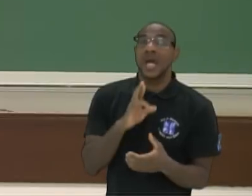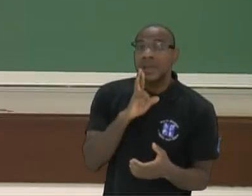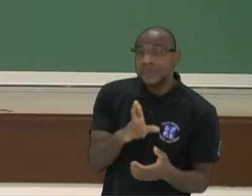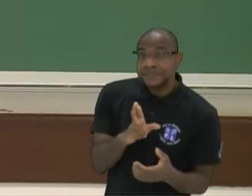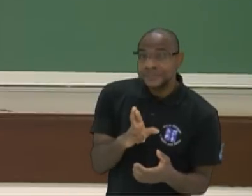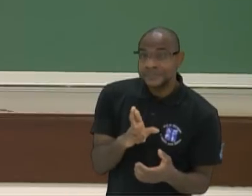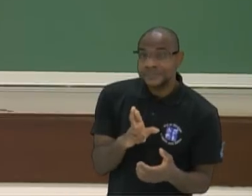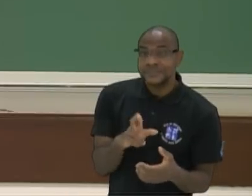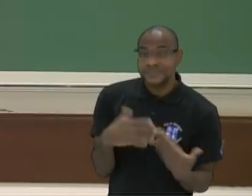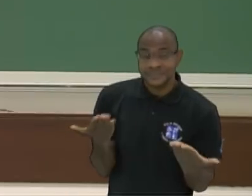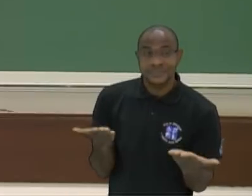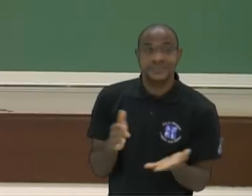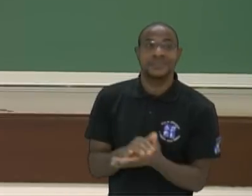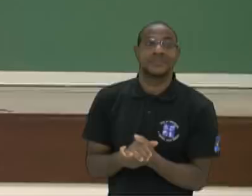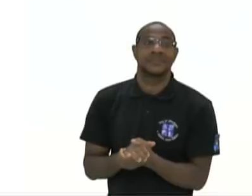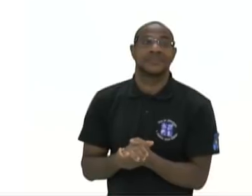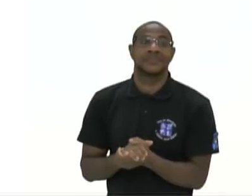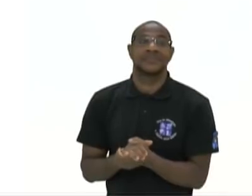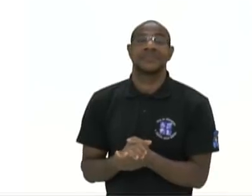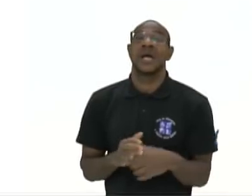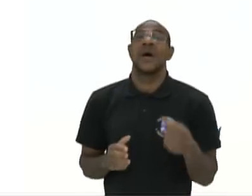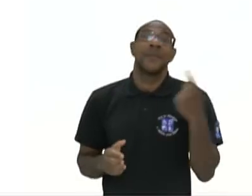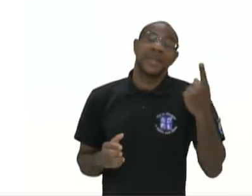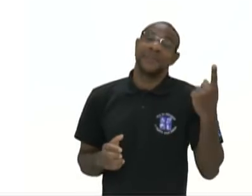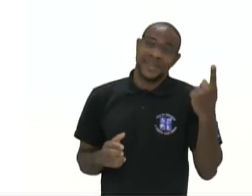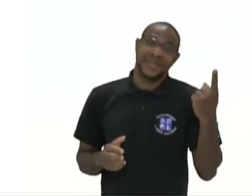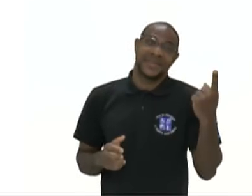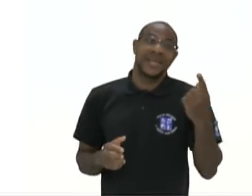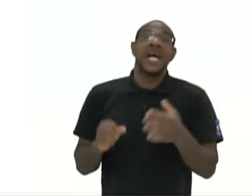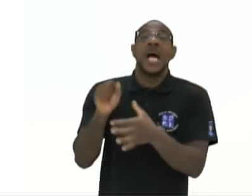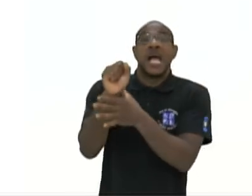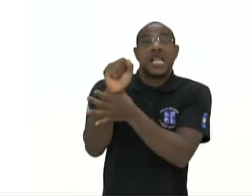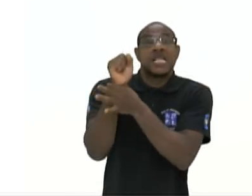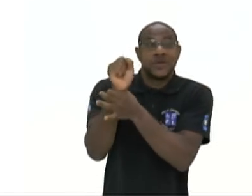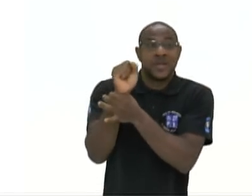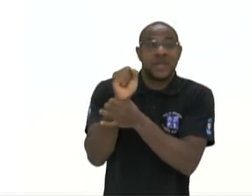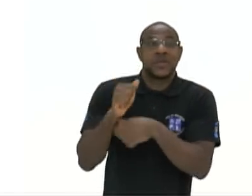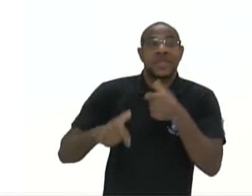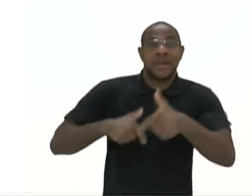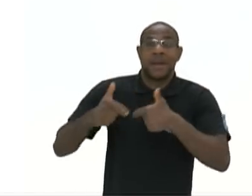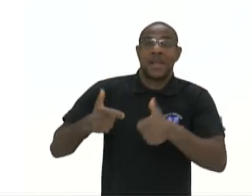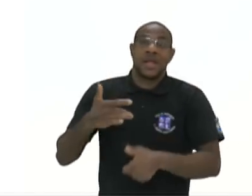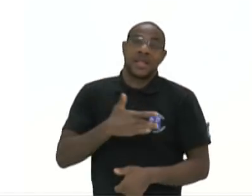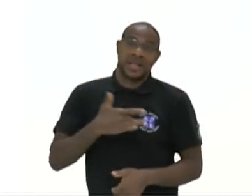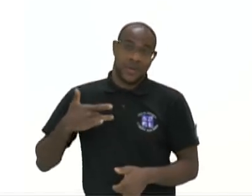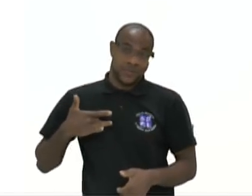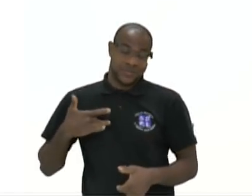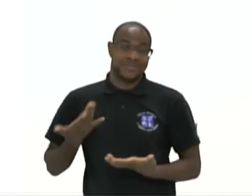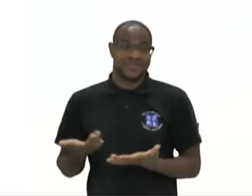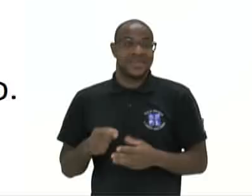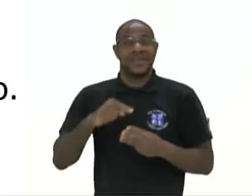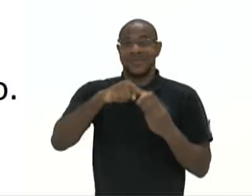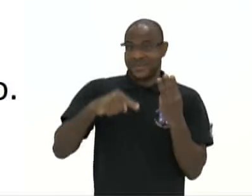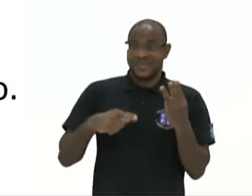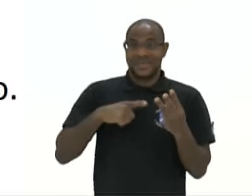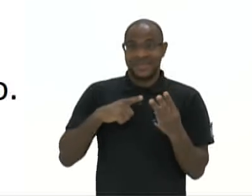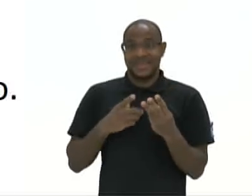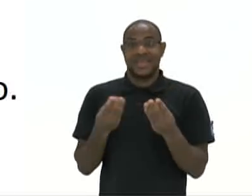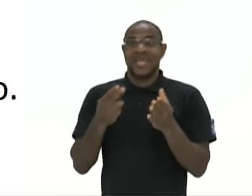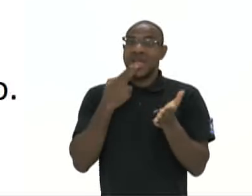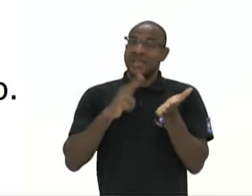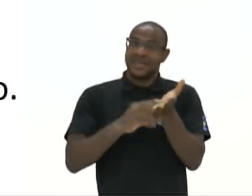Respondeu? Vamos lá? É o primeiro, né? Segurança, obra e saúde, tá bom?